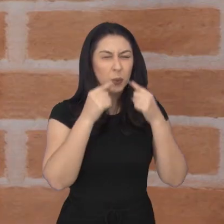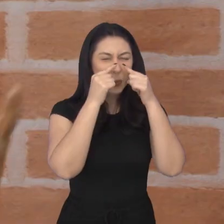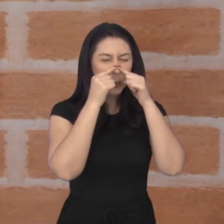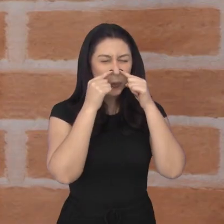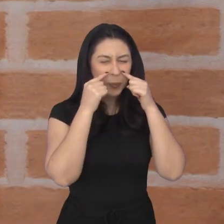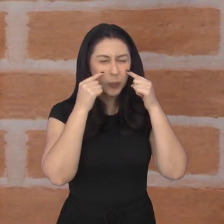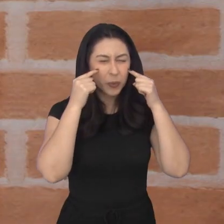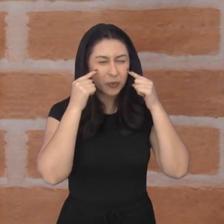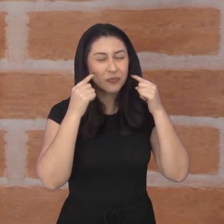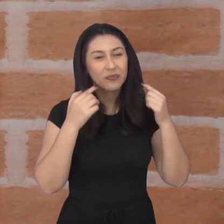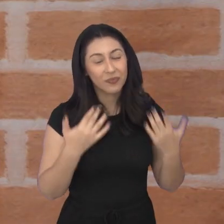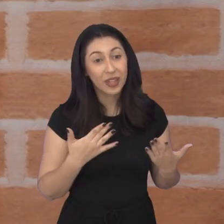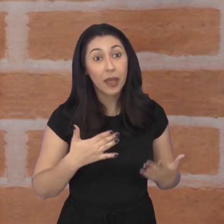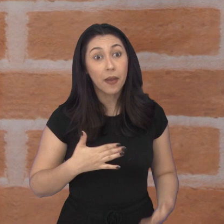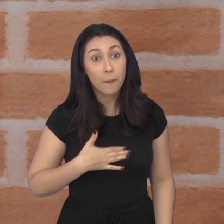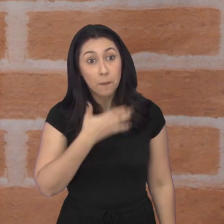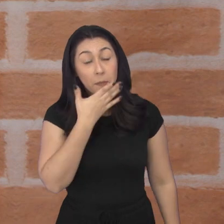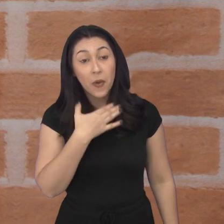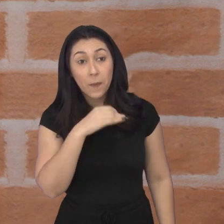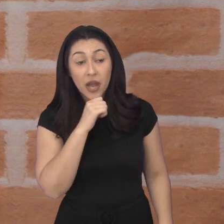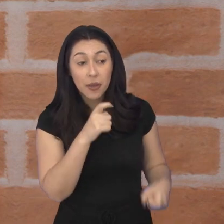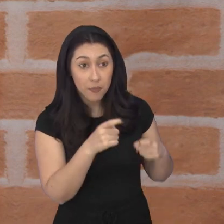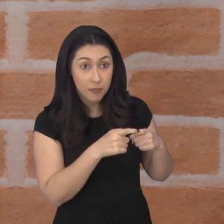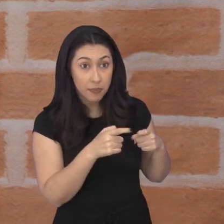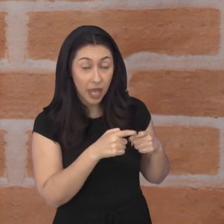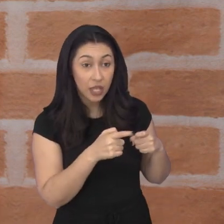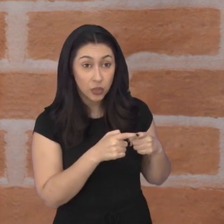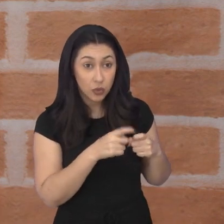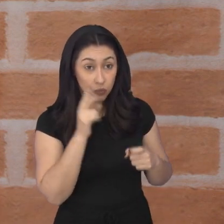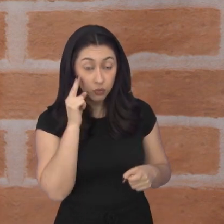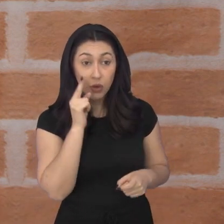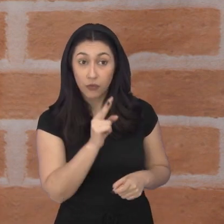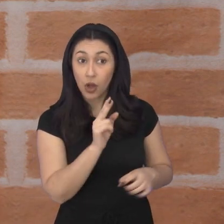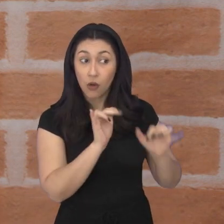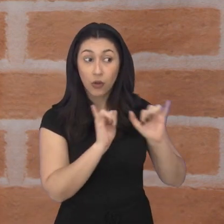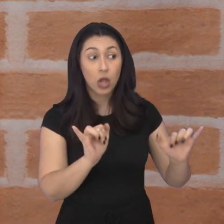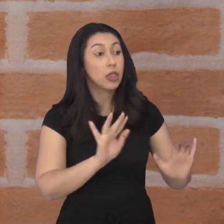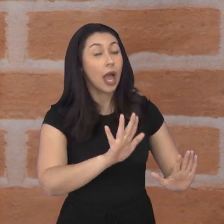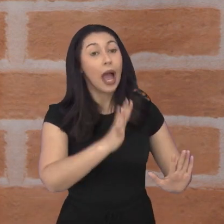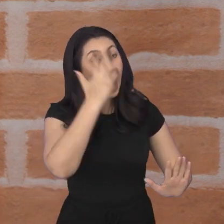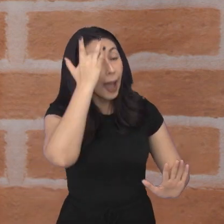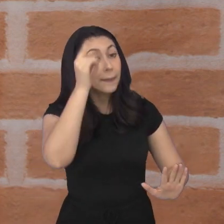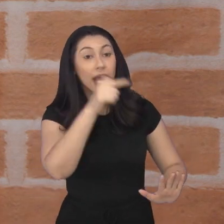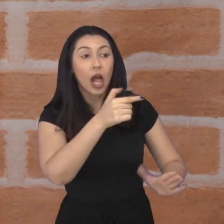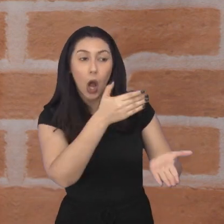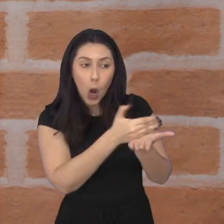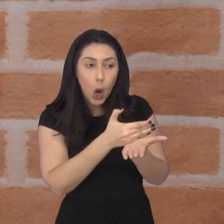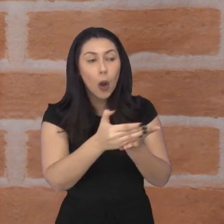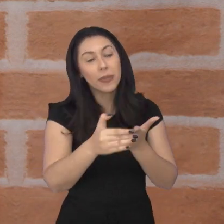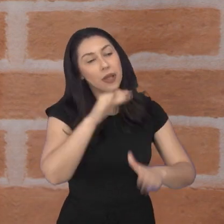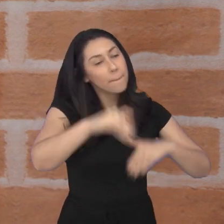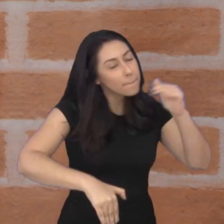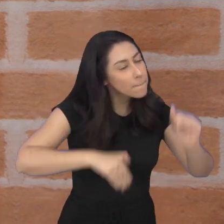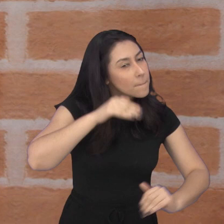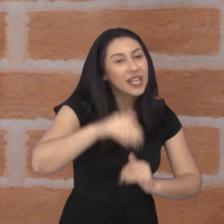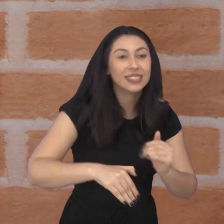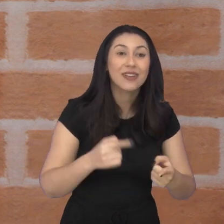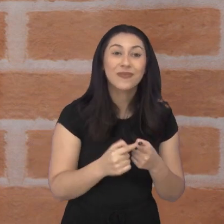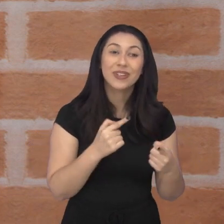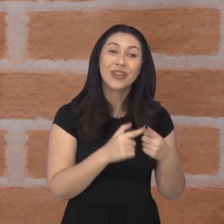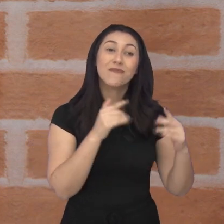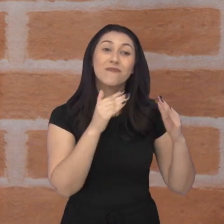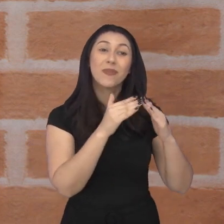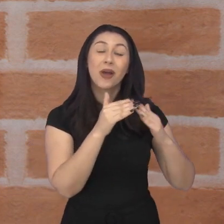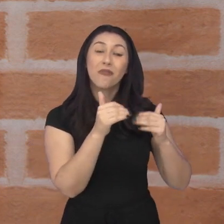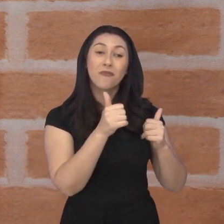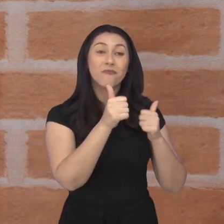e aí eu tive uma crise muito forte de bronquite, e aí meu pai falou, não, a partir de amanhã vou colocar a Fabiola para fazer natação. E a gente morava perto do